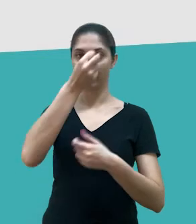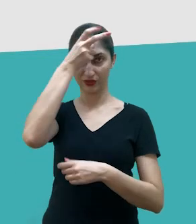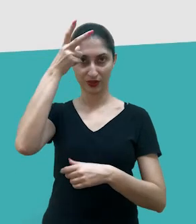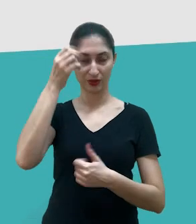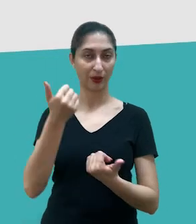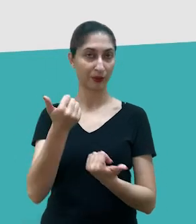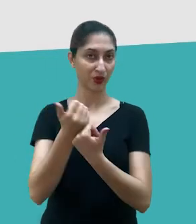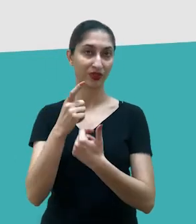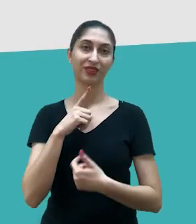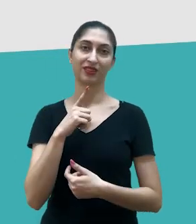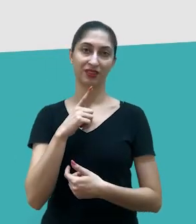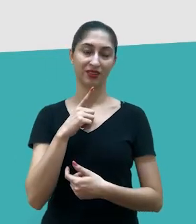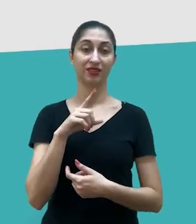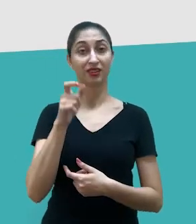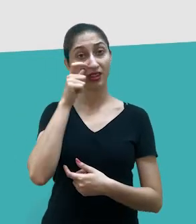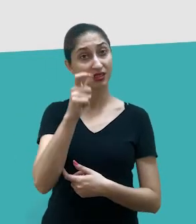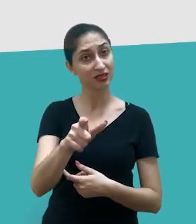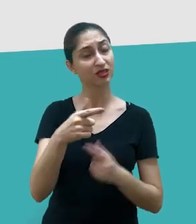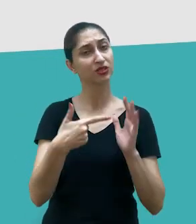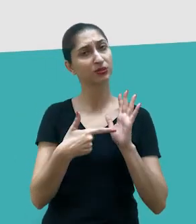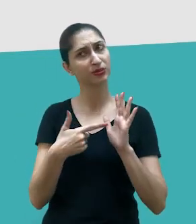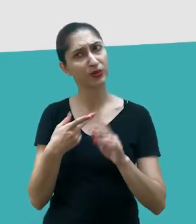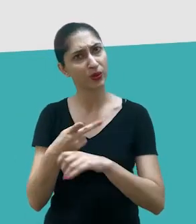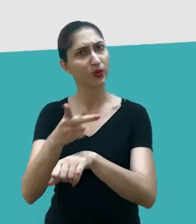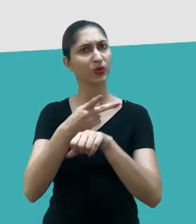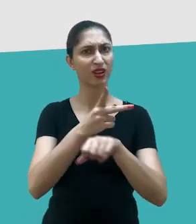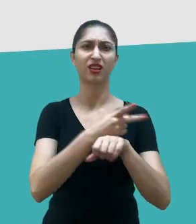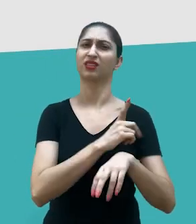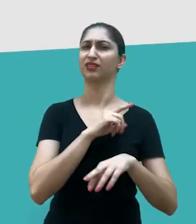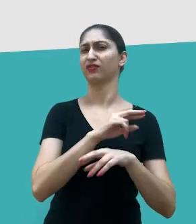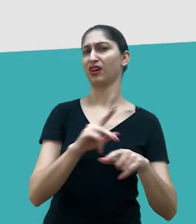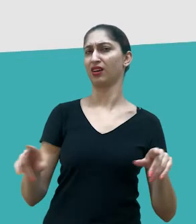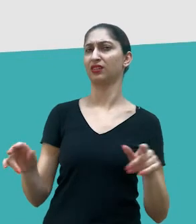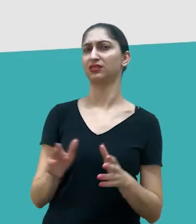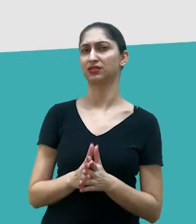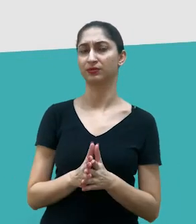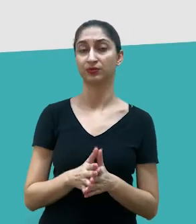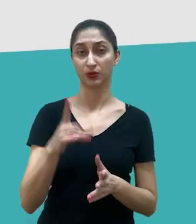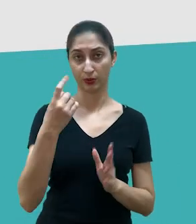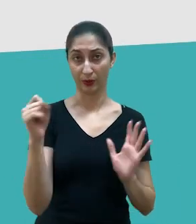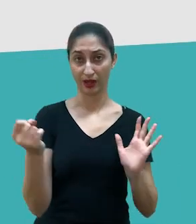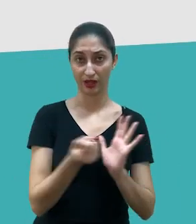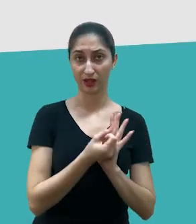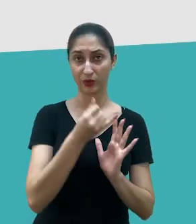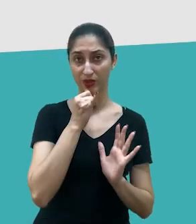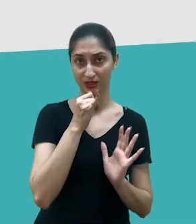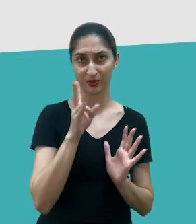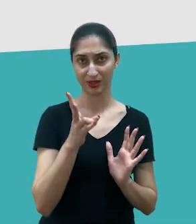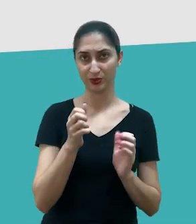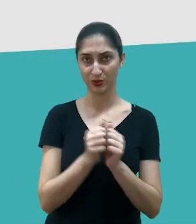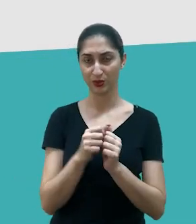Então, é muito interessante procurar outras iniciativas. Nós temos várias, Não é? Uma das marcas, por exemplo, que compõe o